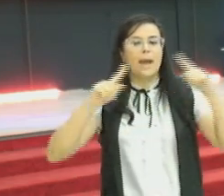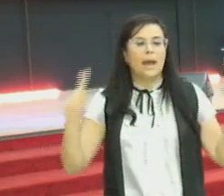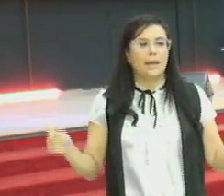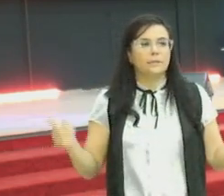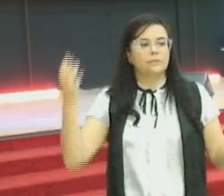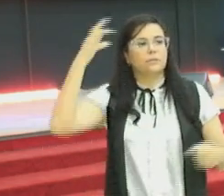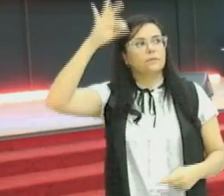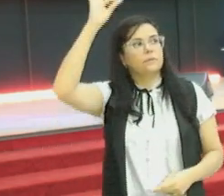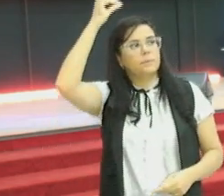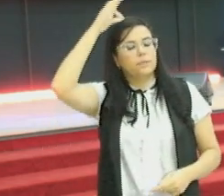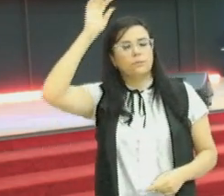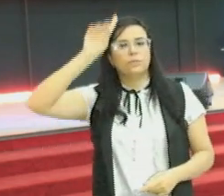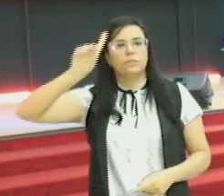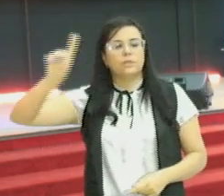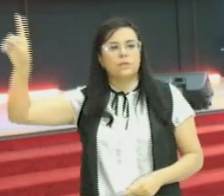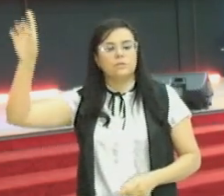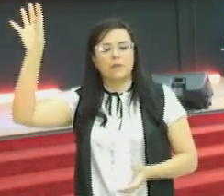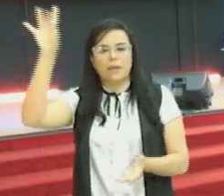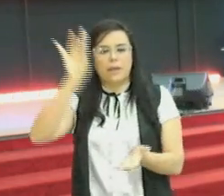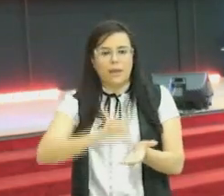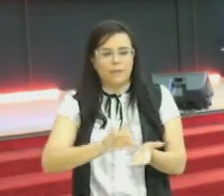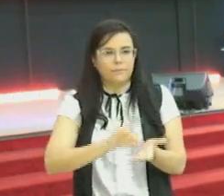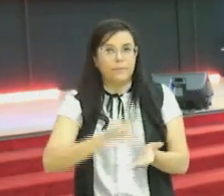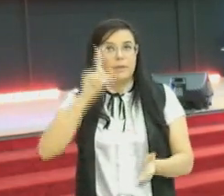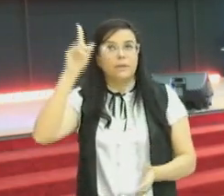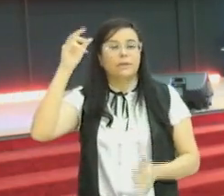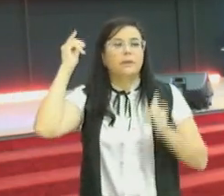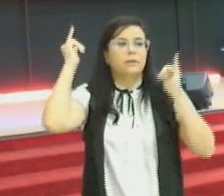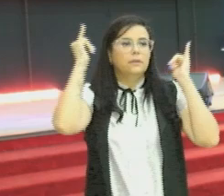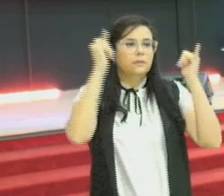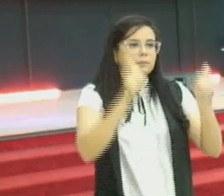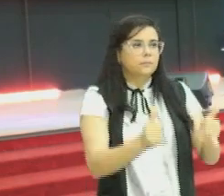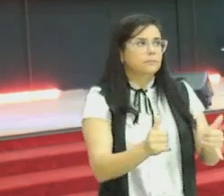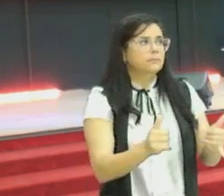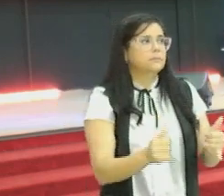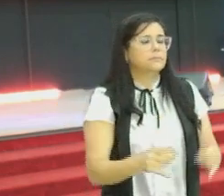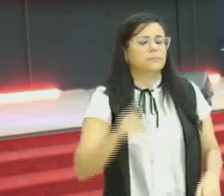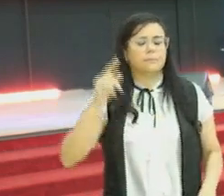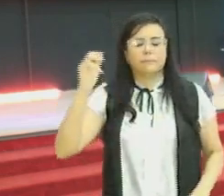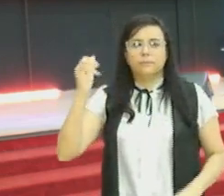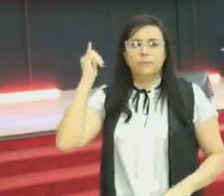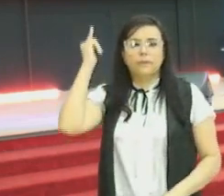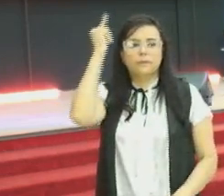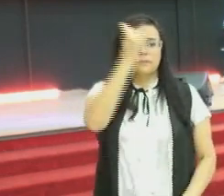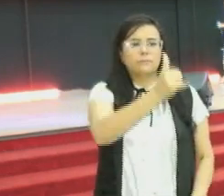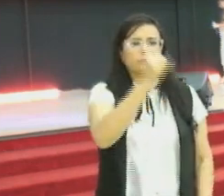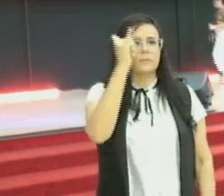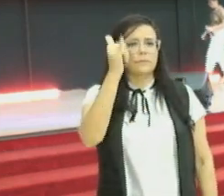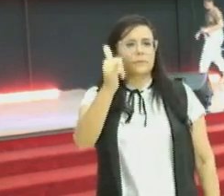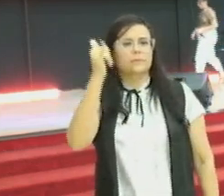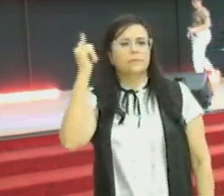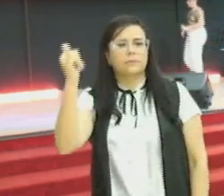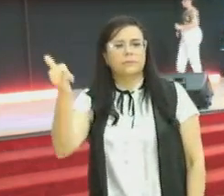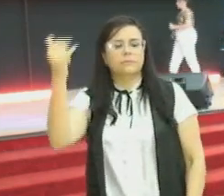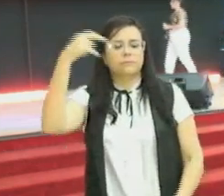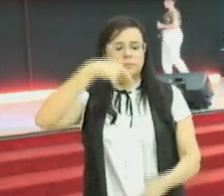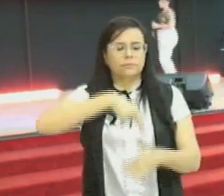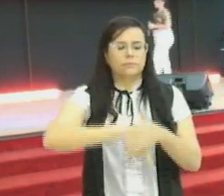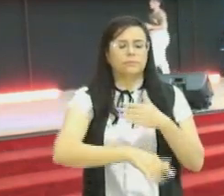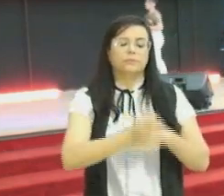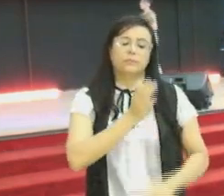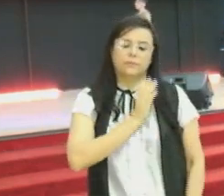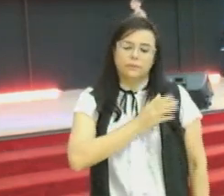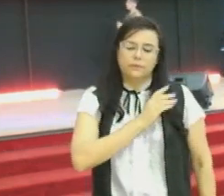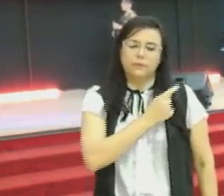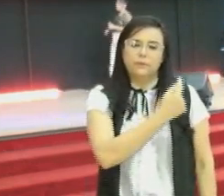E Ele está falando com você esta noite. E Ele está falando ao seu coração. A minha pergunta